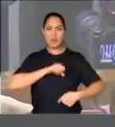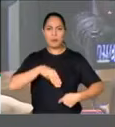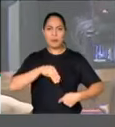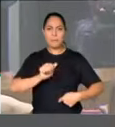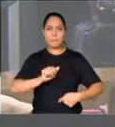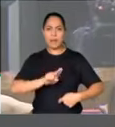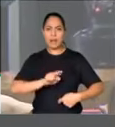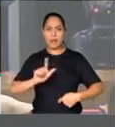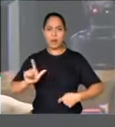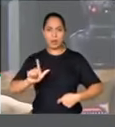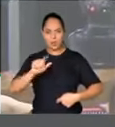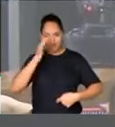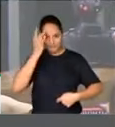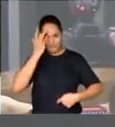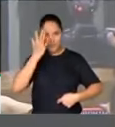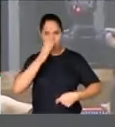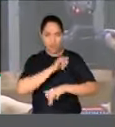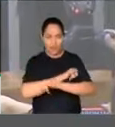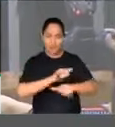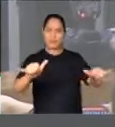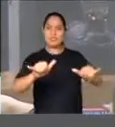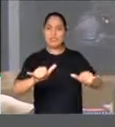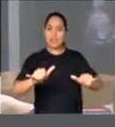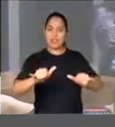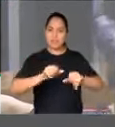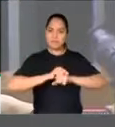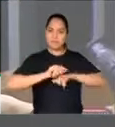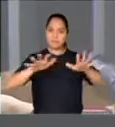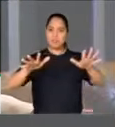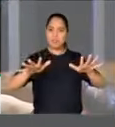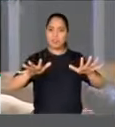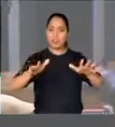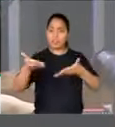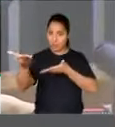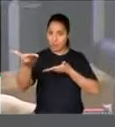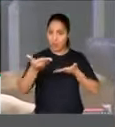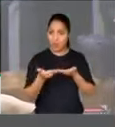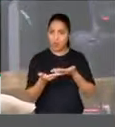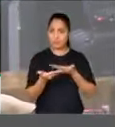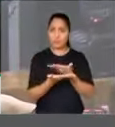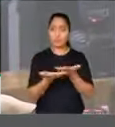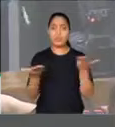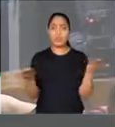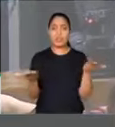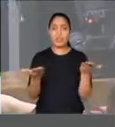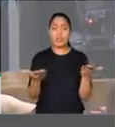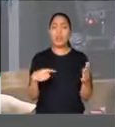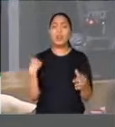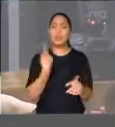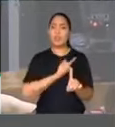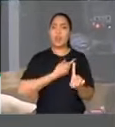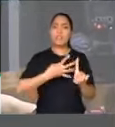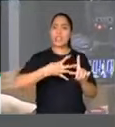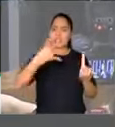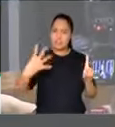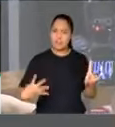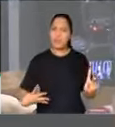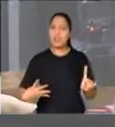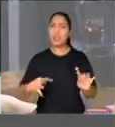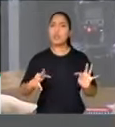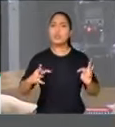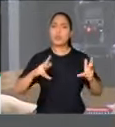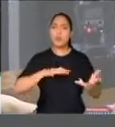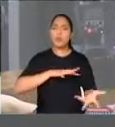com tanta facilidade. E eu convido a todos nós, LGBTs, no Brasil e no